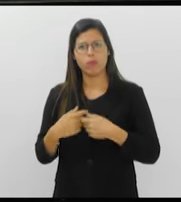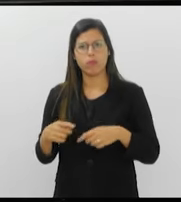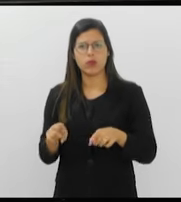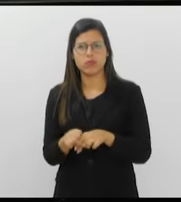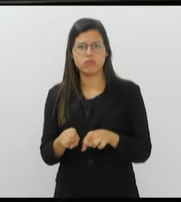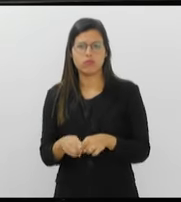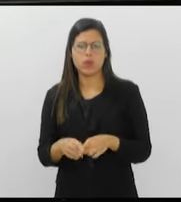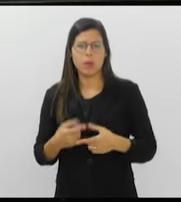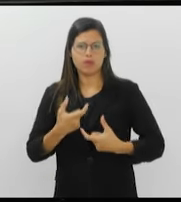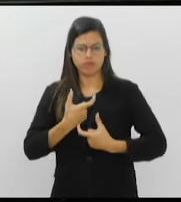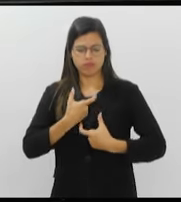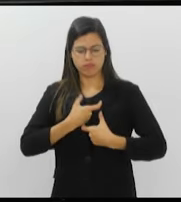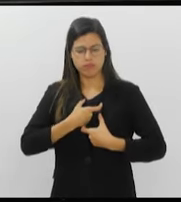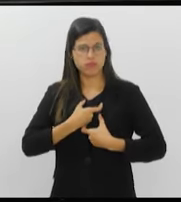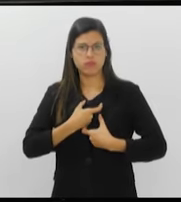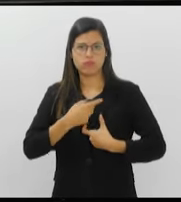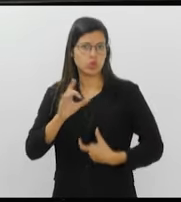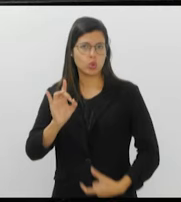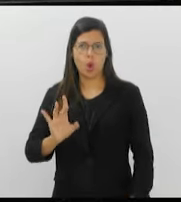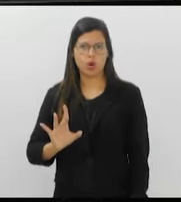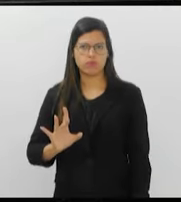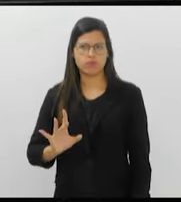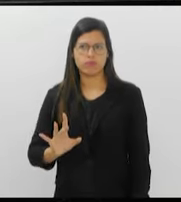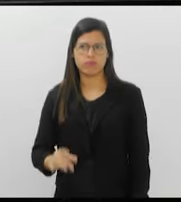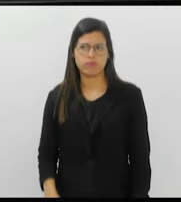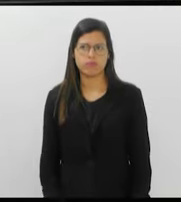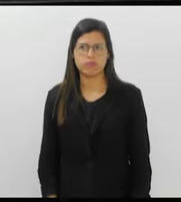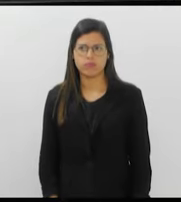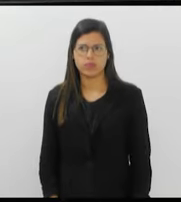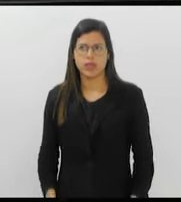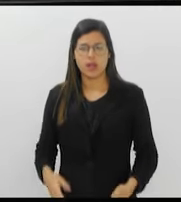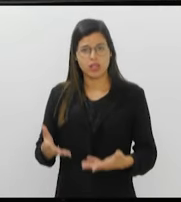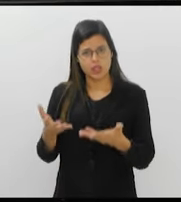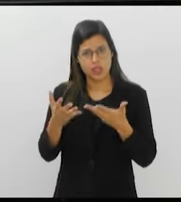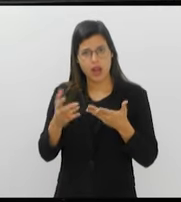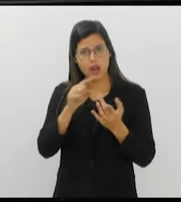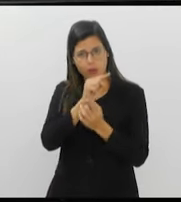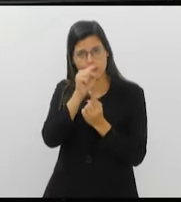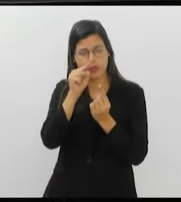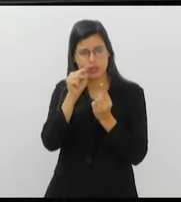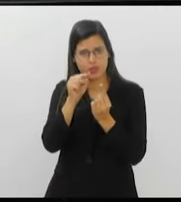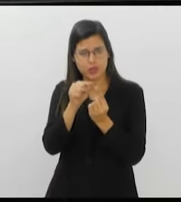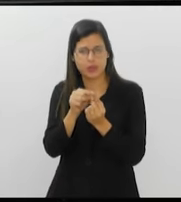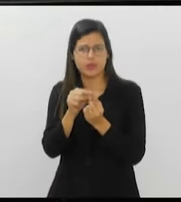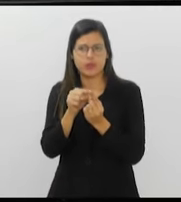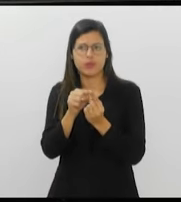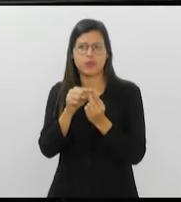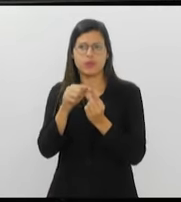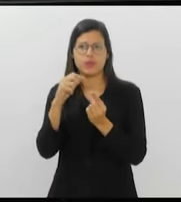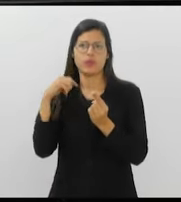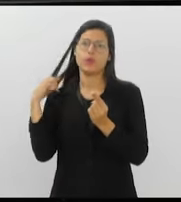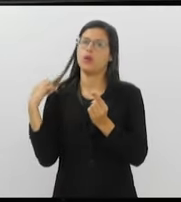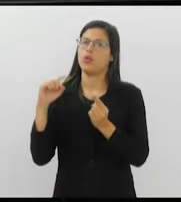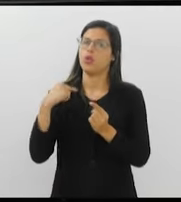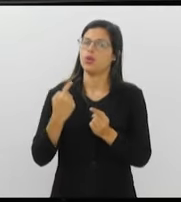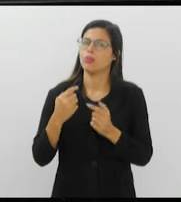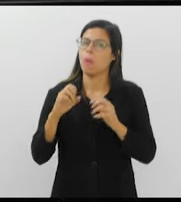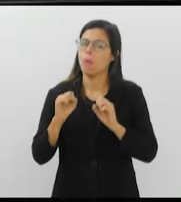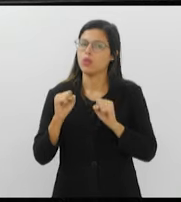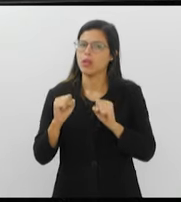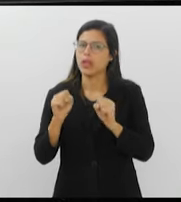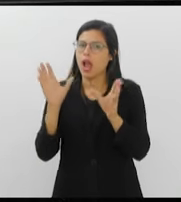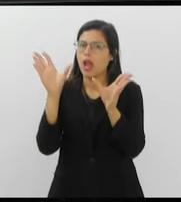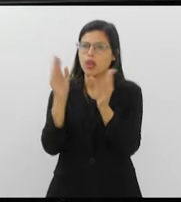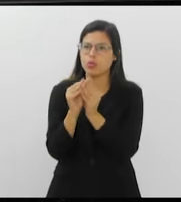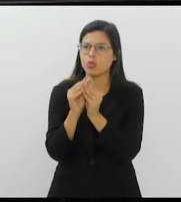distintivos. É isso, meus irmãos, o que eles pretendem. Nós poderíamos resumir tudo o que eu